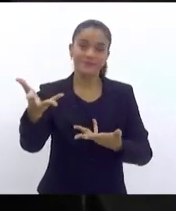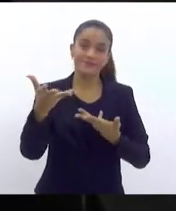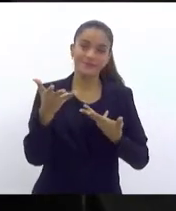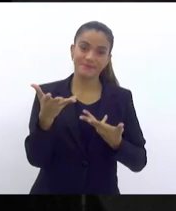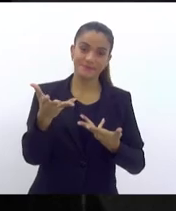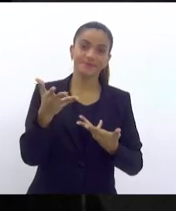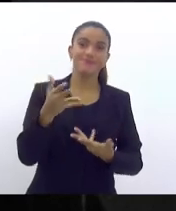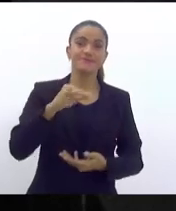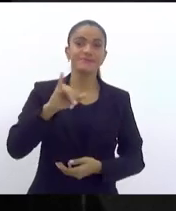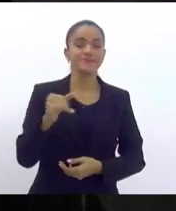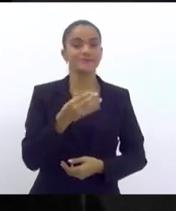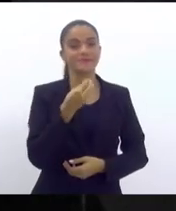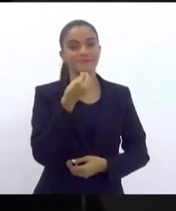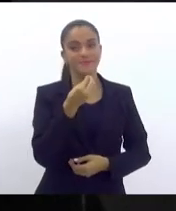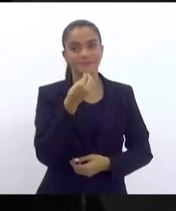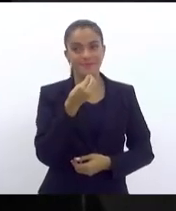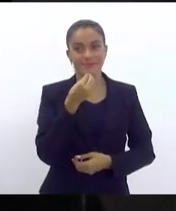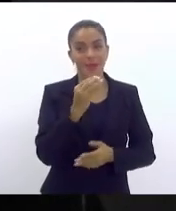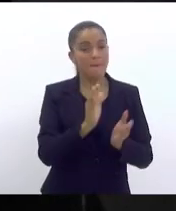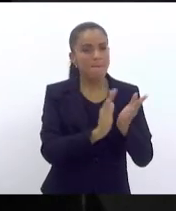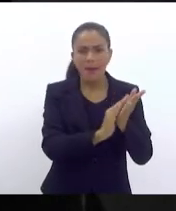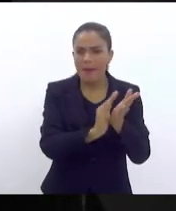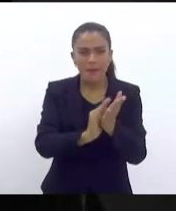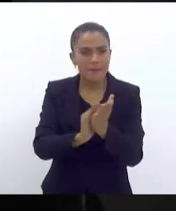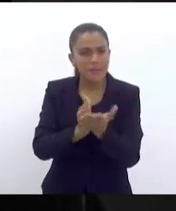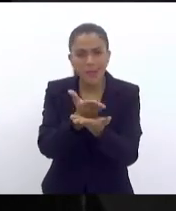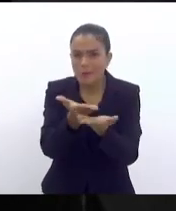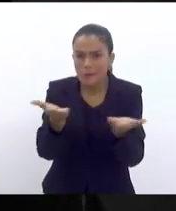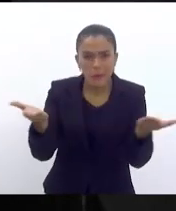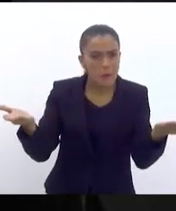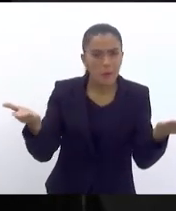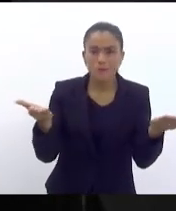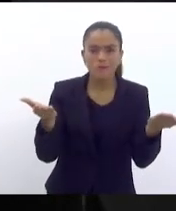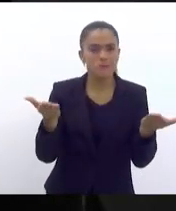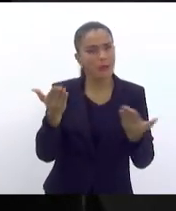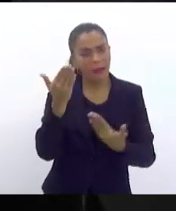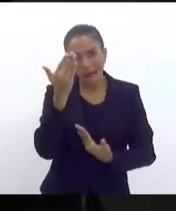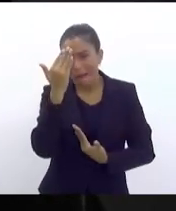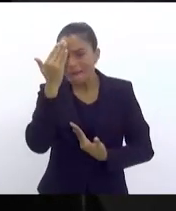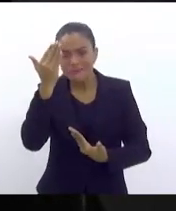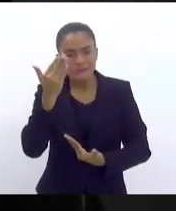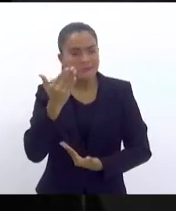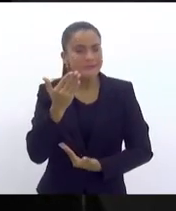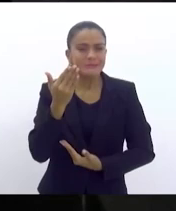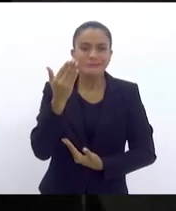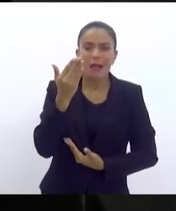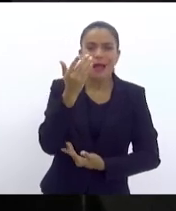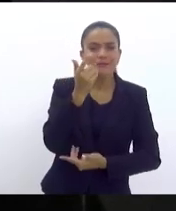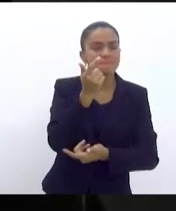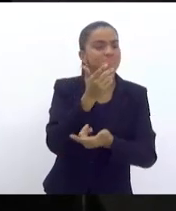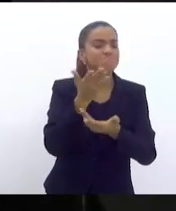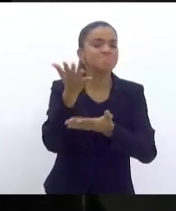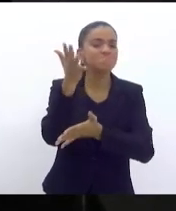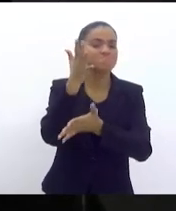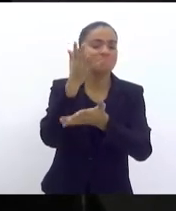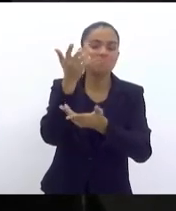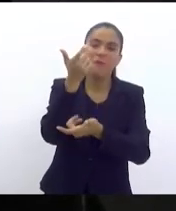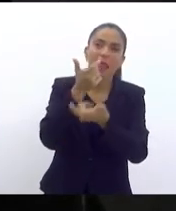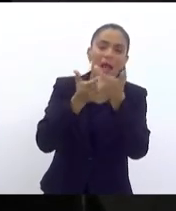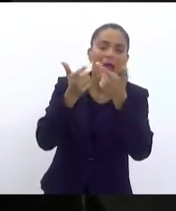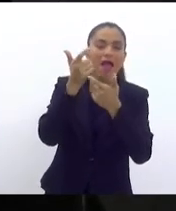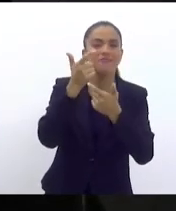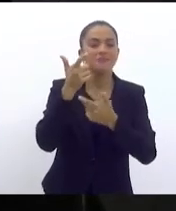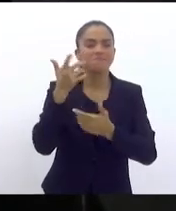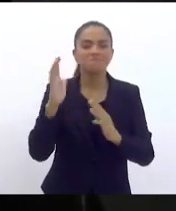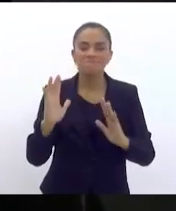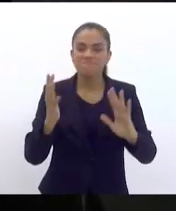dessa oportunidade parabenizar todos na mesa agradecer as palavras elogiosas e sobretudo elogiar o